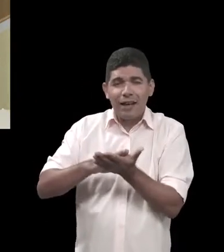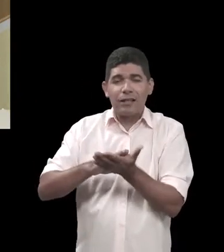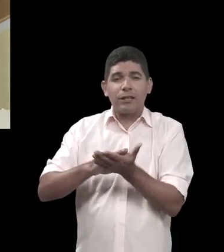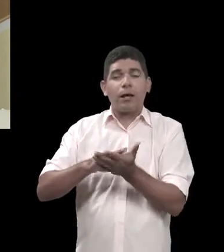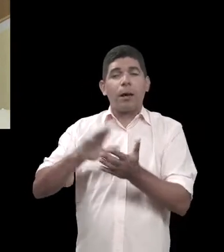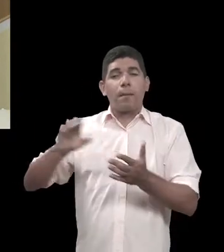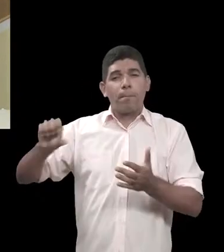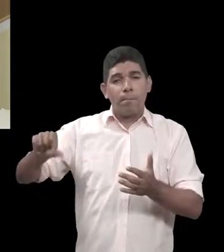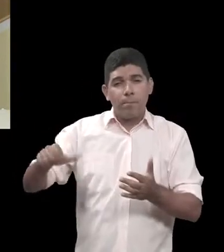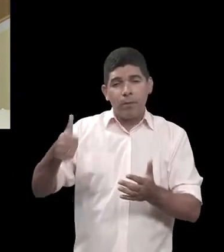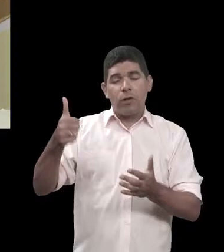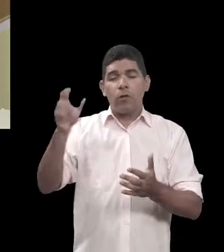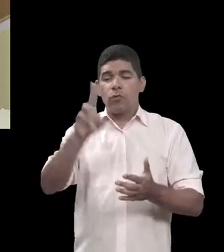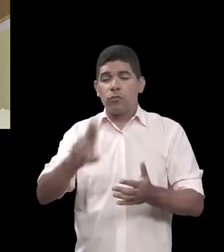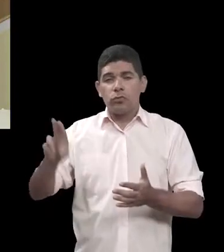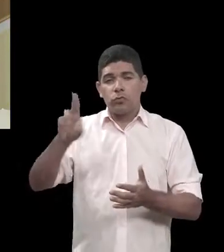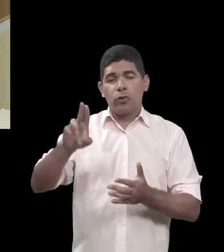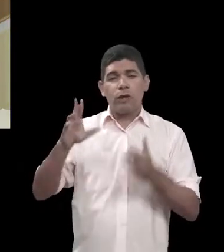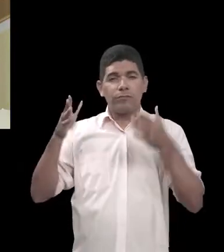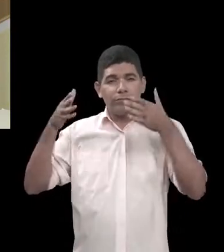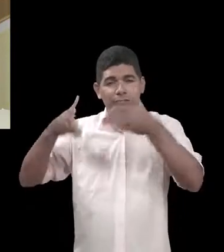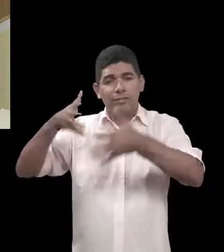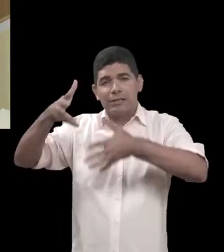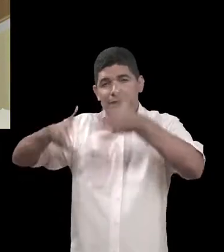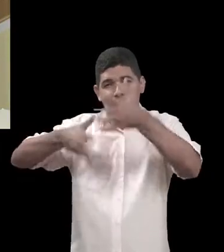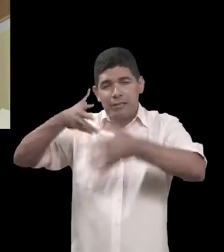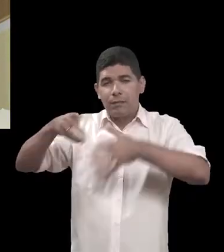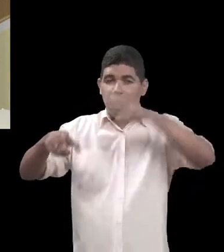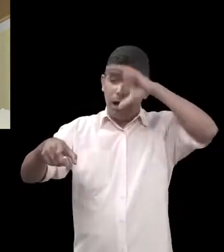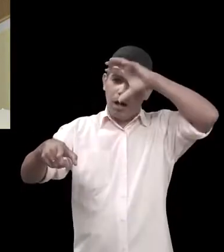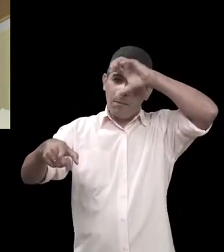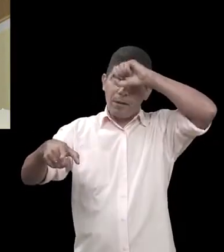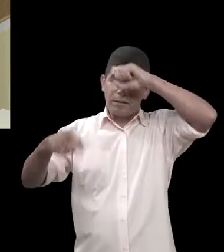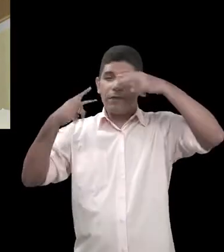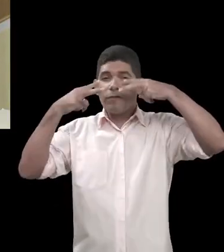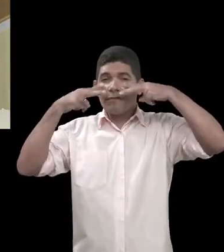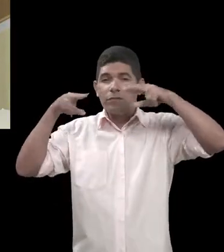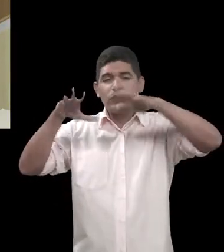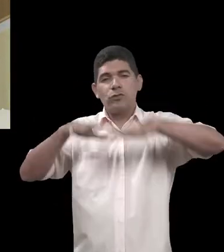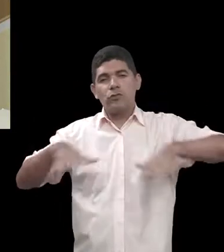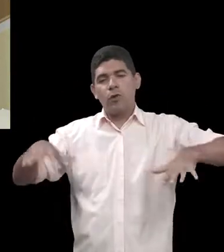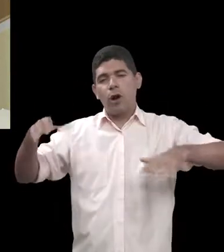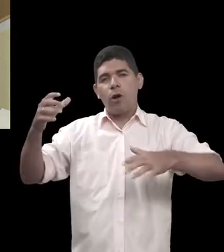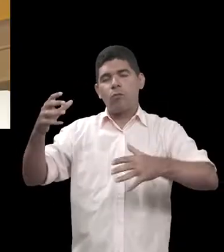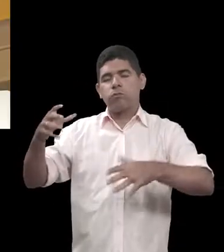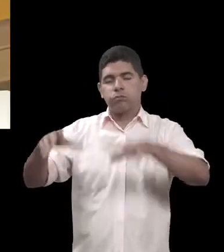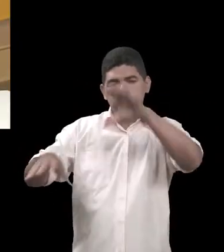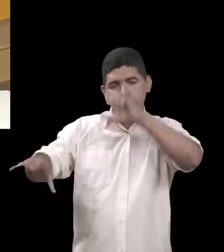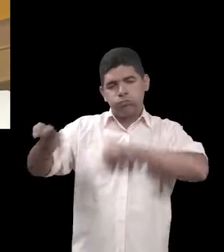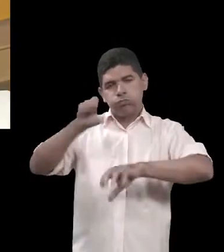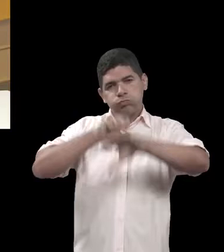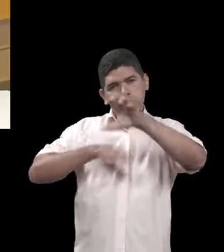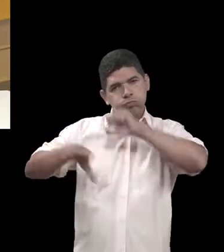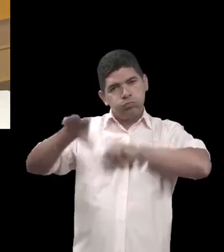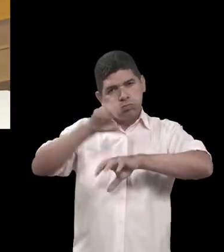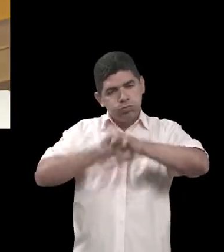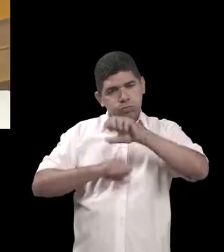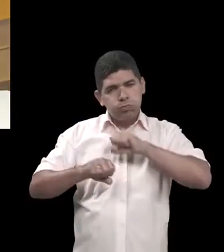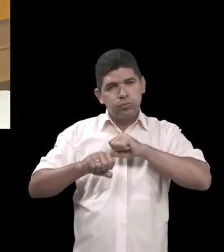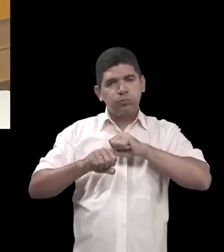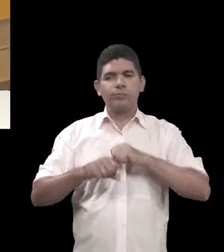de Libras e que ele apreende informações prioritariamente de forma visual. Délio, você tem uma primeira